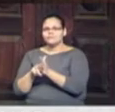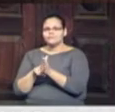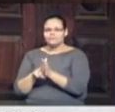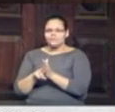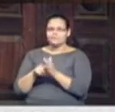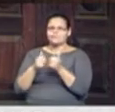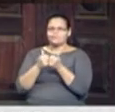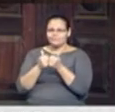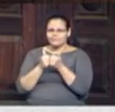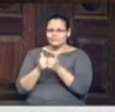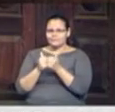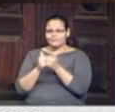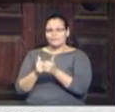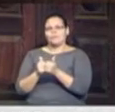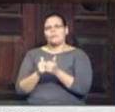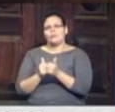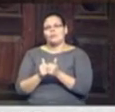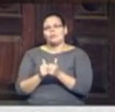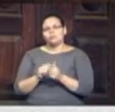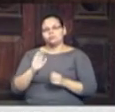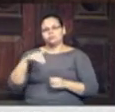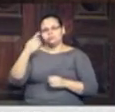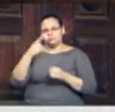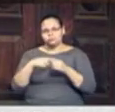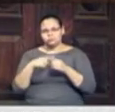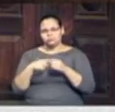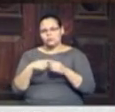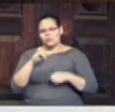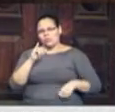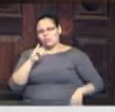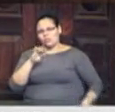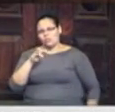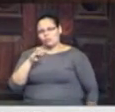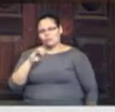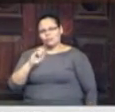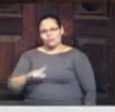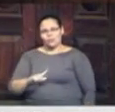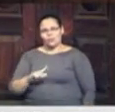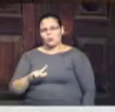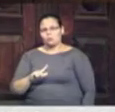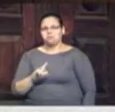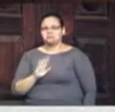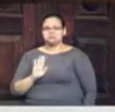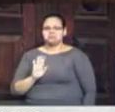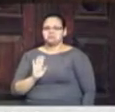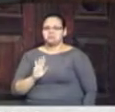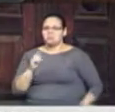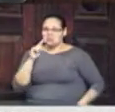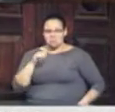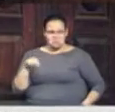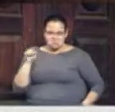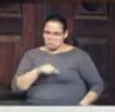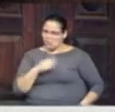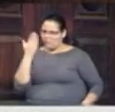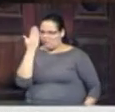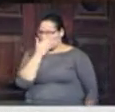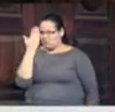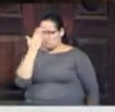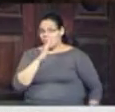linhas intermunicipais de ônibus para a agência de transporte. Não vi. Essa extinção não veio.